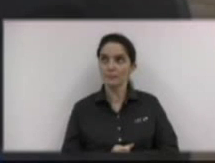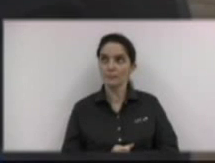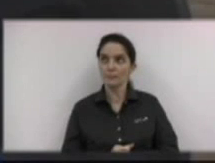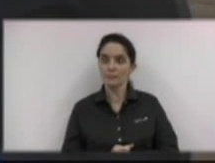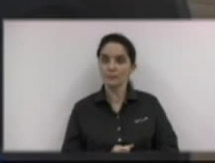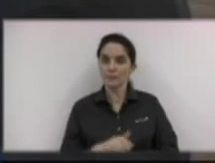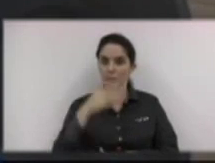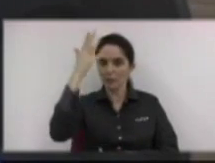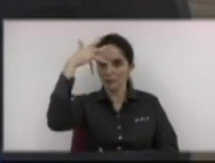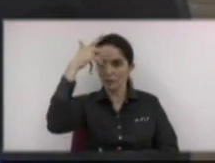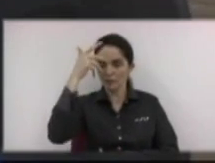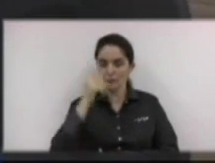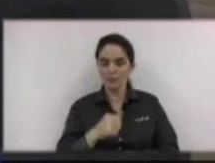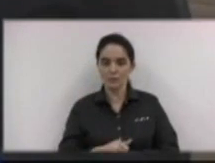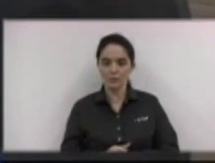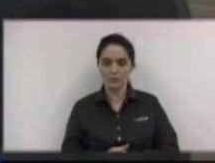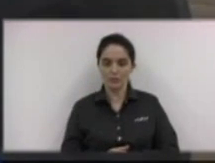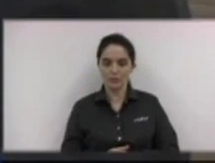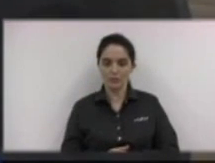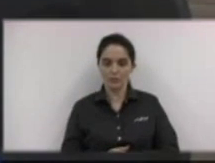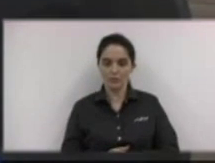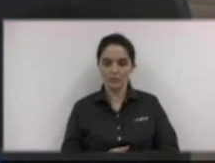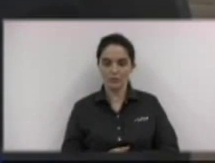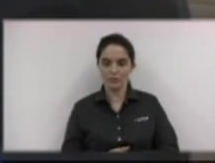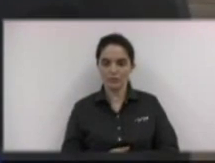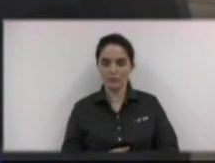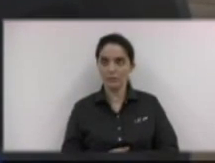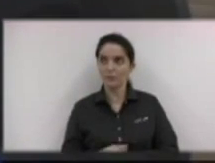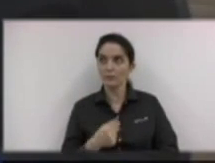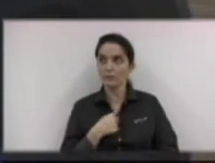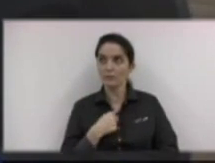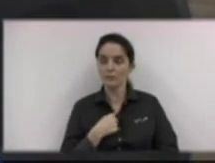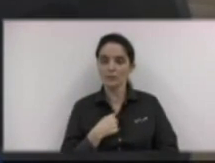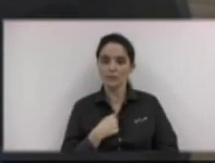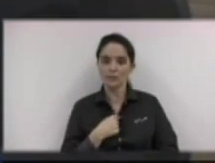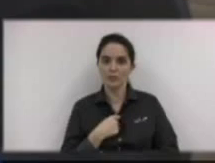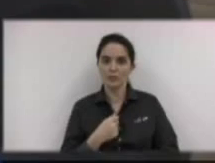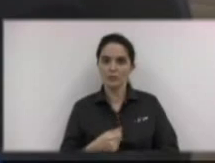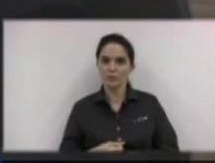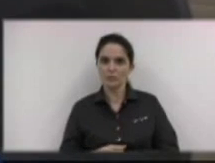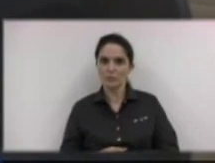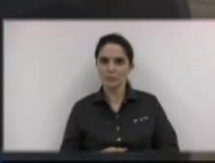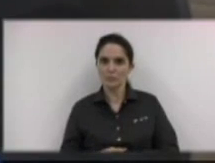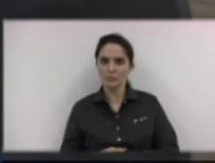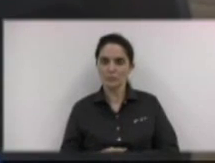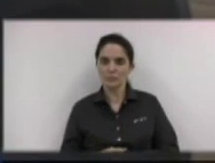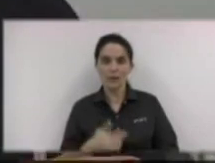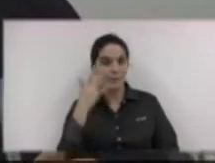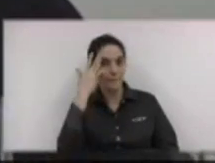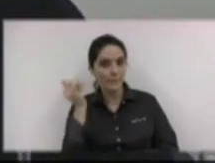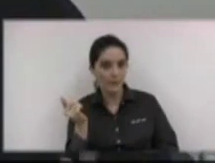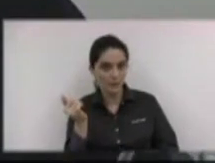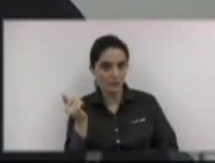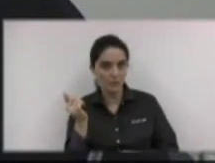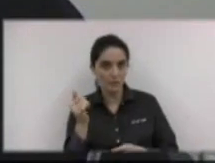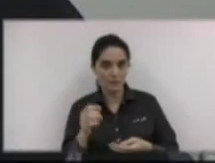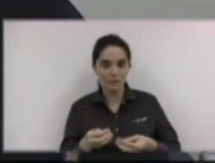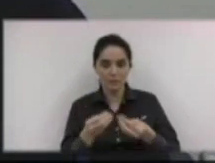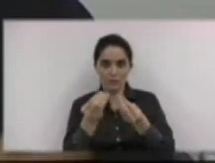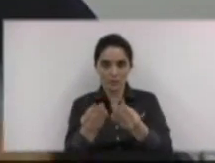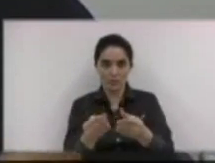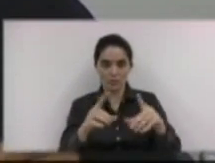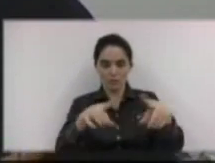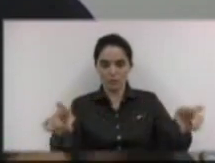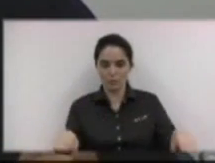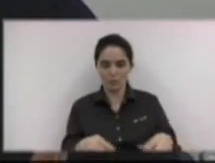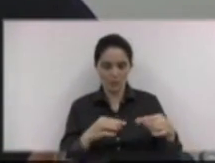Meio segundo. Senhor presidente, eu só vou, como não teve intervalo hoje, não pude entregar os lacinhos aos vereadores, mas amanhã a equipe deixa no gabinete de cada